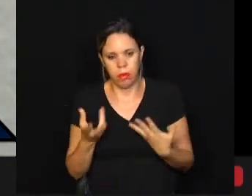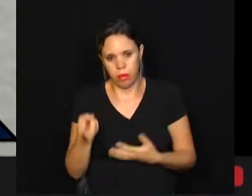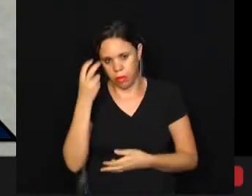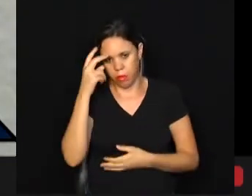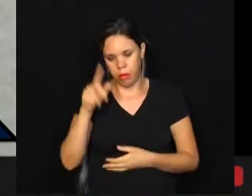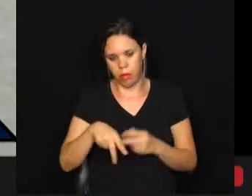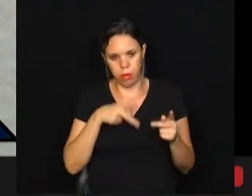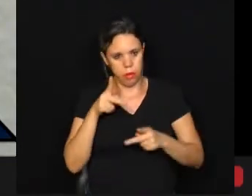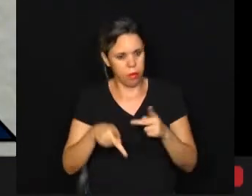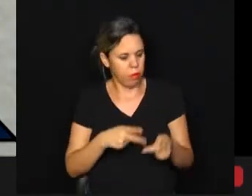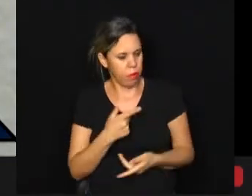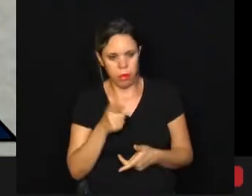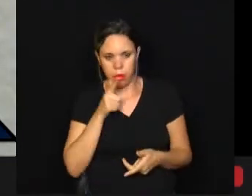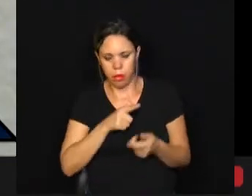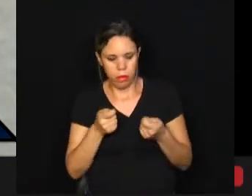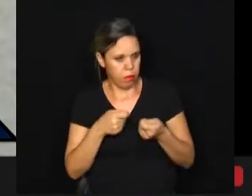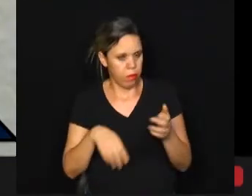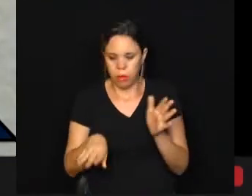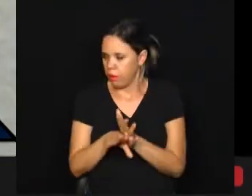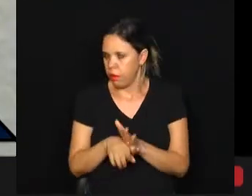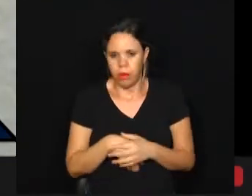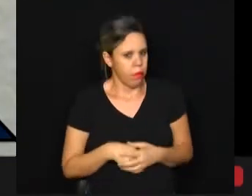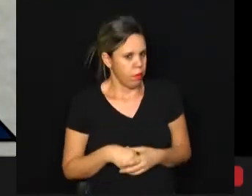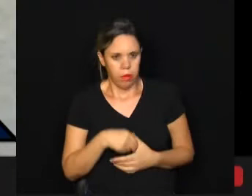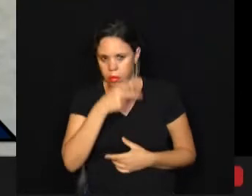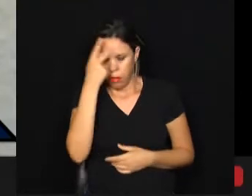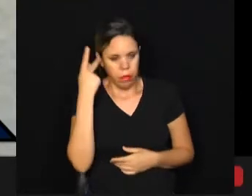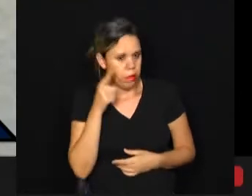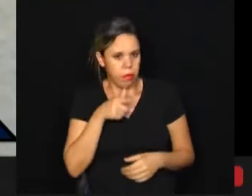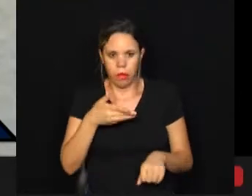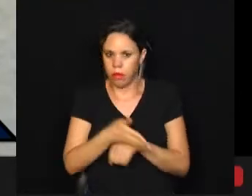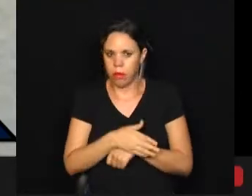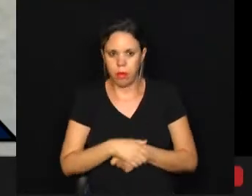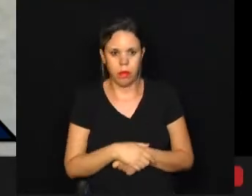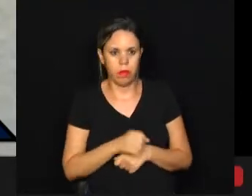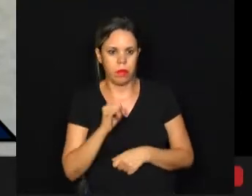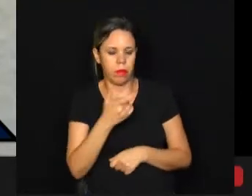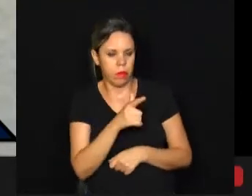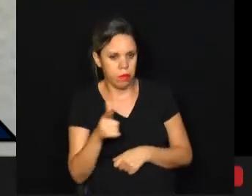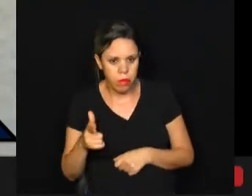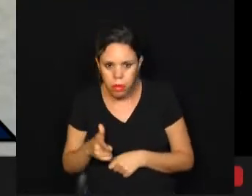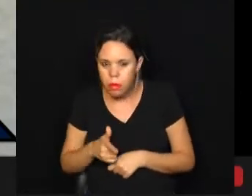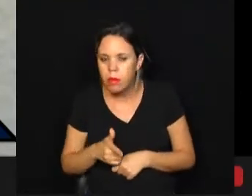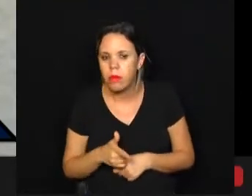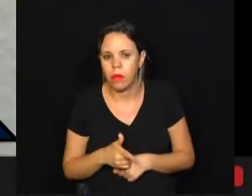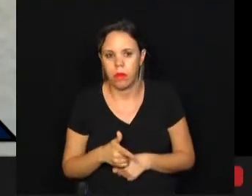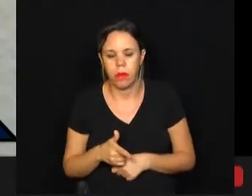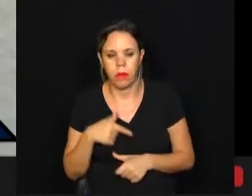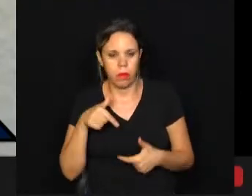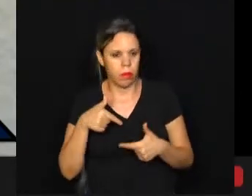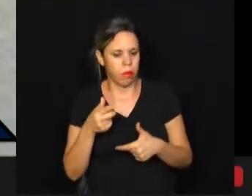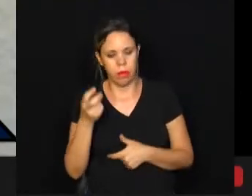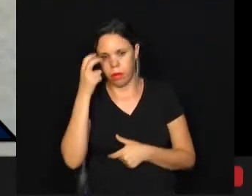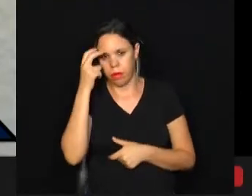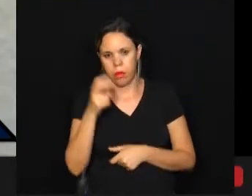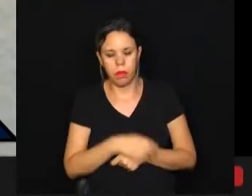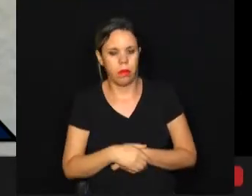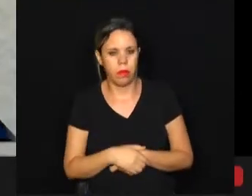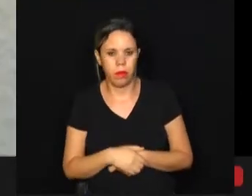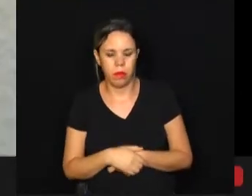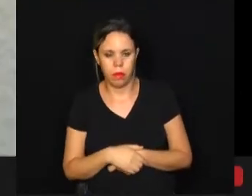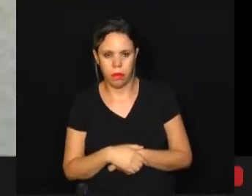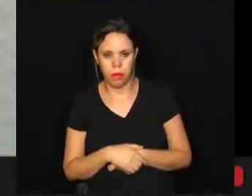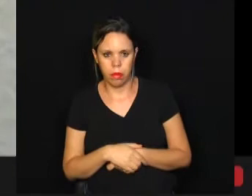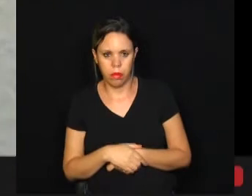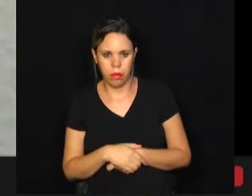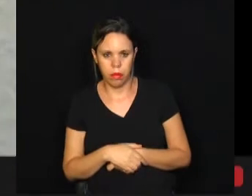essas pessoas não estão conseguindo chegar, as pessoas não estão conseguindo acessar. Se você não tem nenhuma atividade cultural